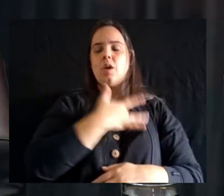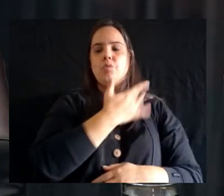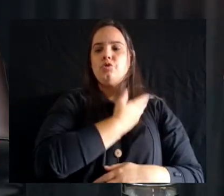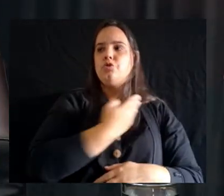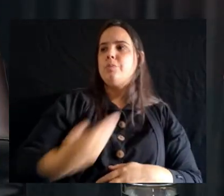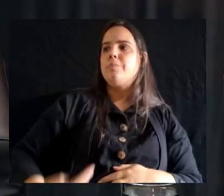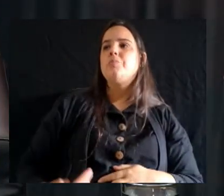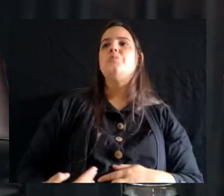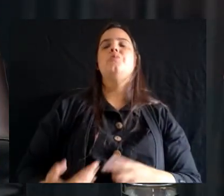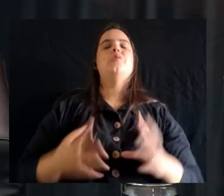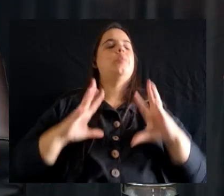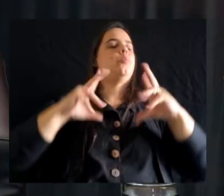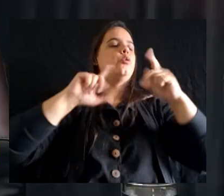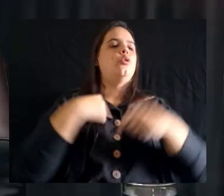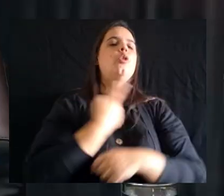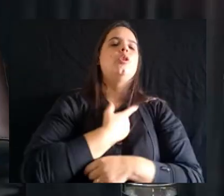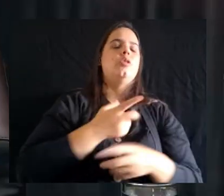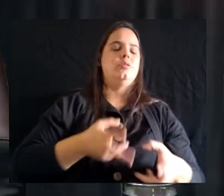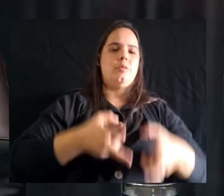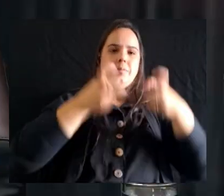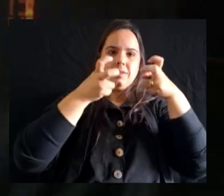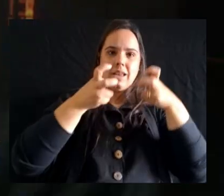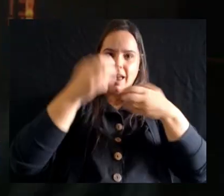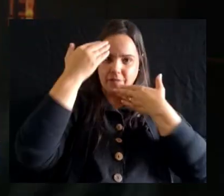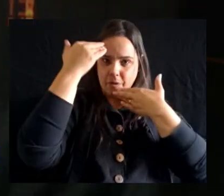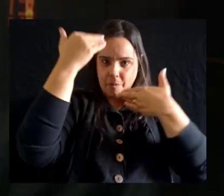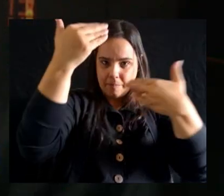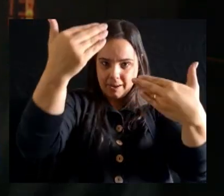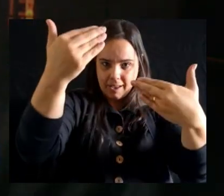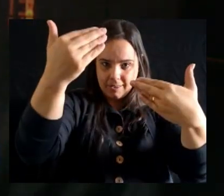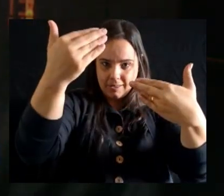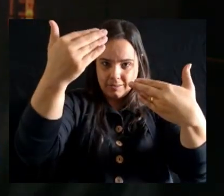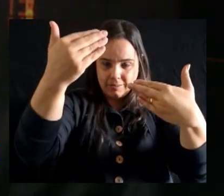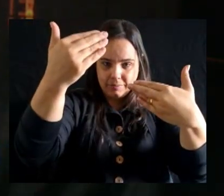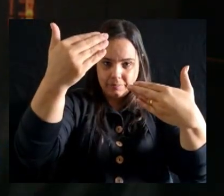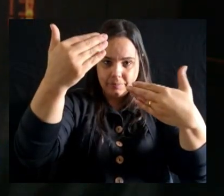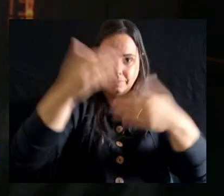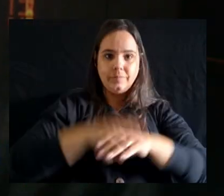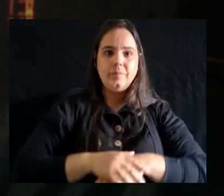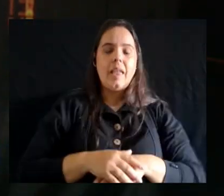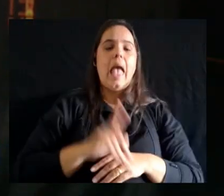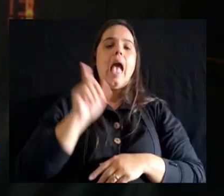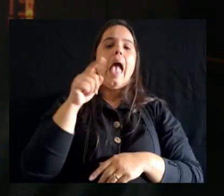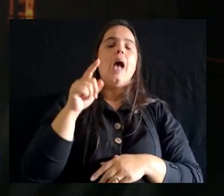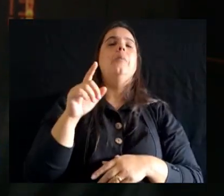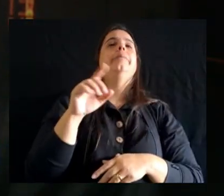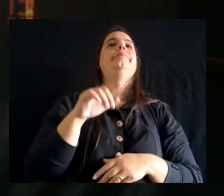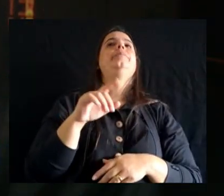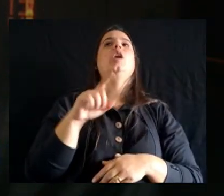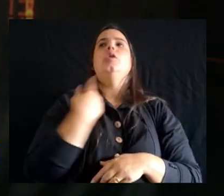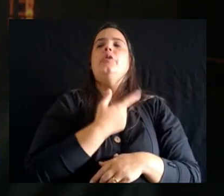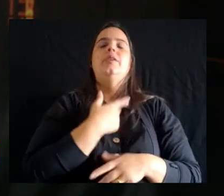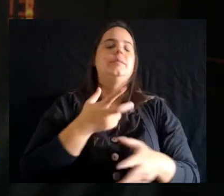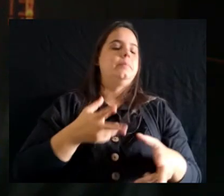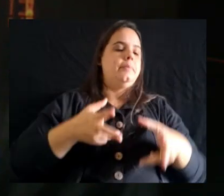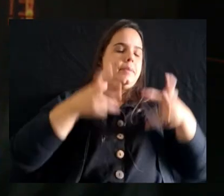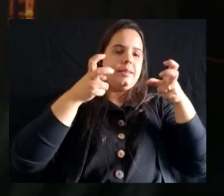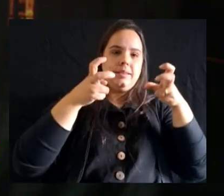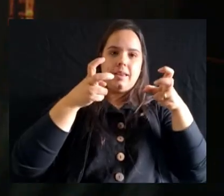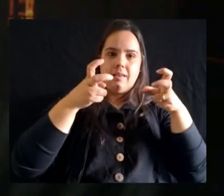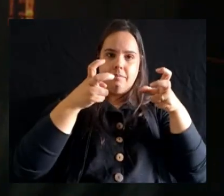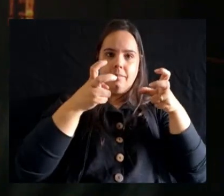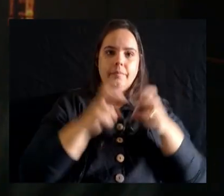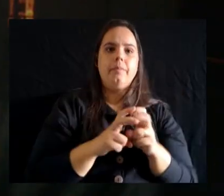por tudo que a gente está observando. Então, muito obrigada. É verdade, é algo coletivo, né, porque todos nós estamos aí